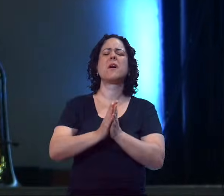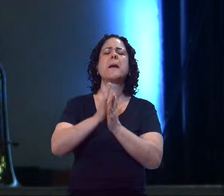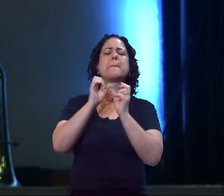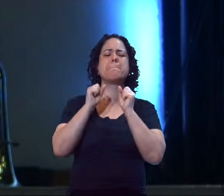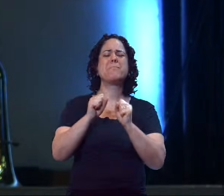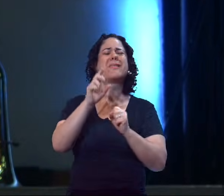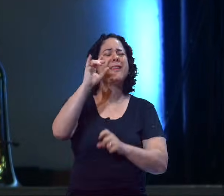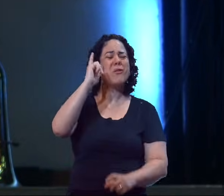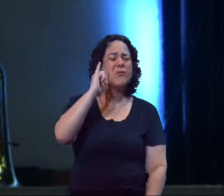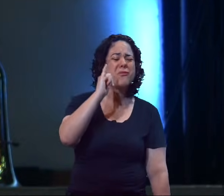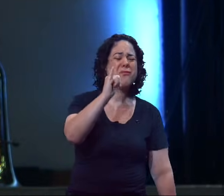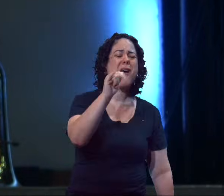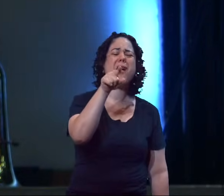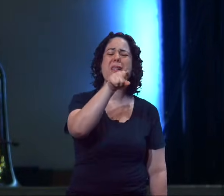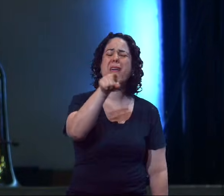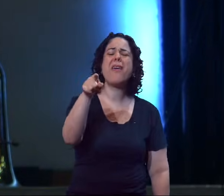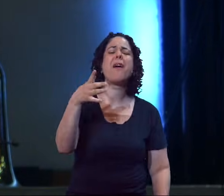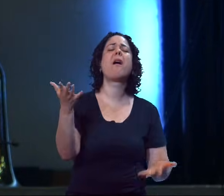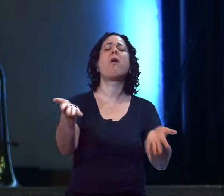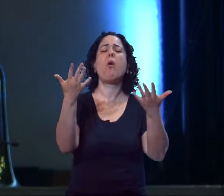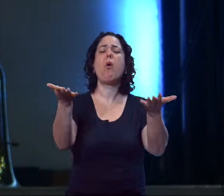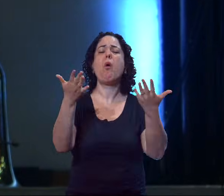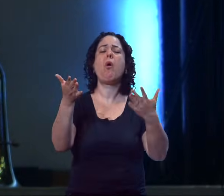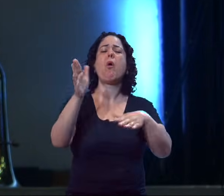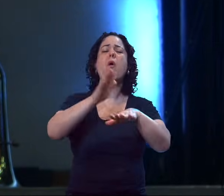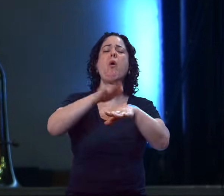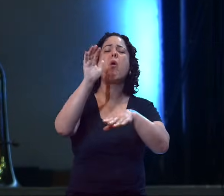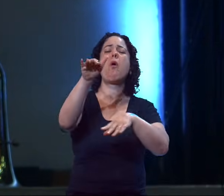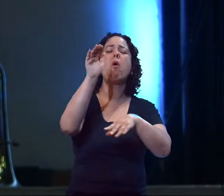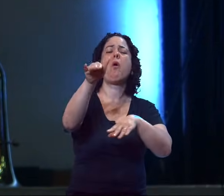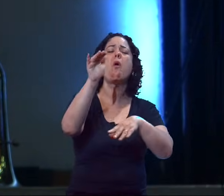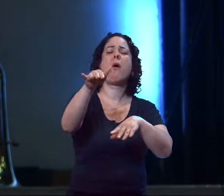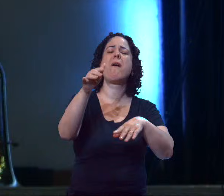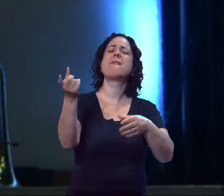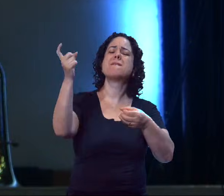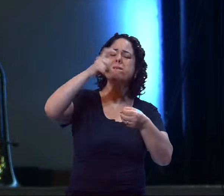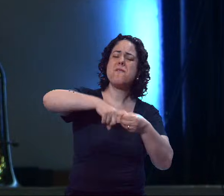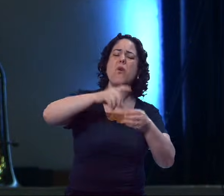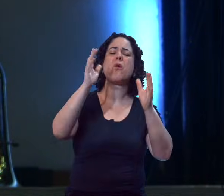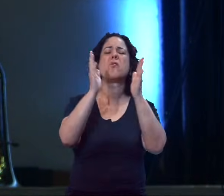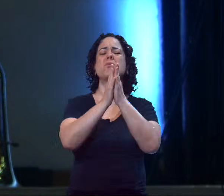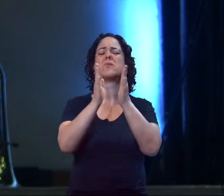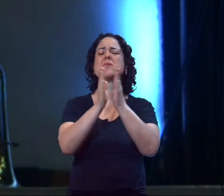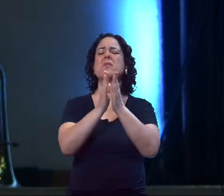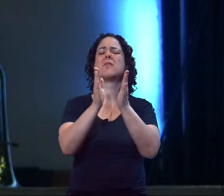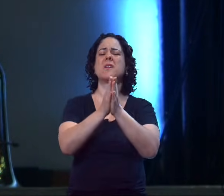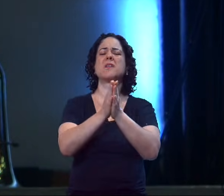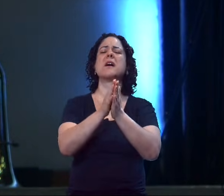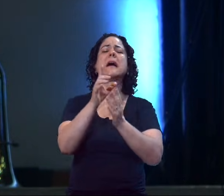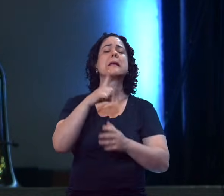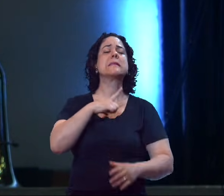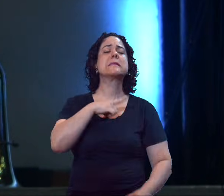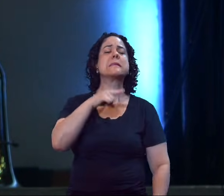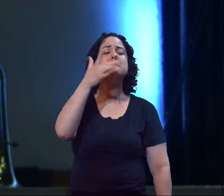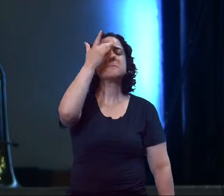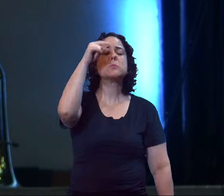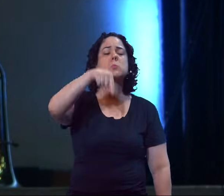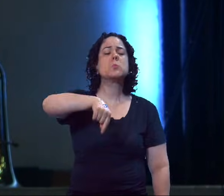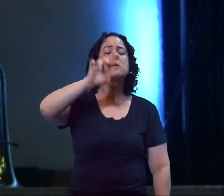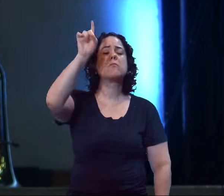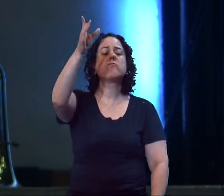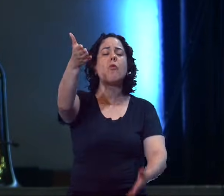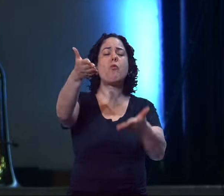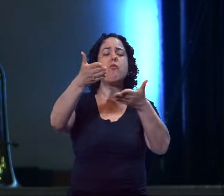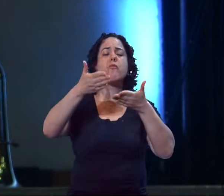está dizendo: ei, volta para o teu lugar de oração. Tem gente aqui que o Senhor está convidando